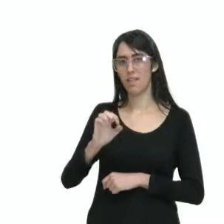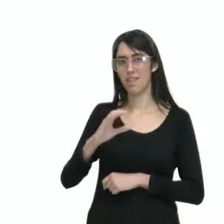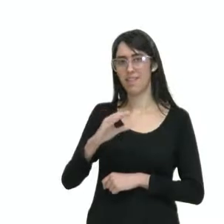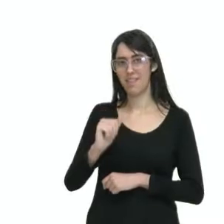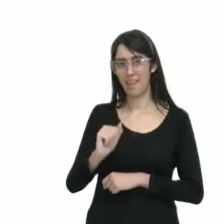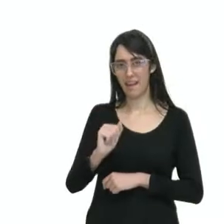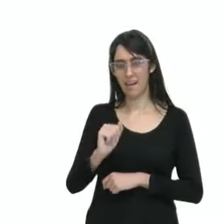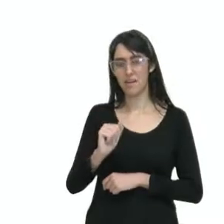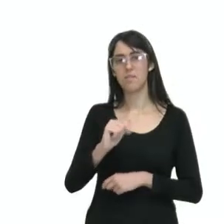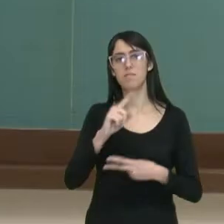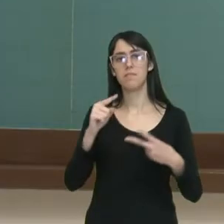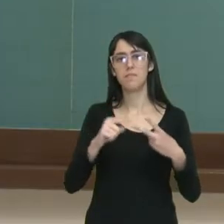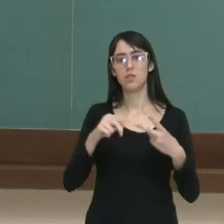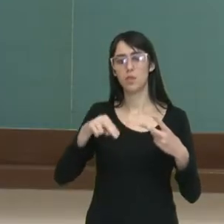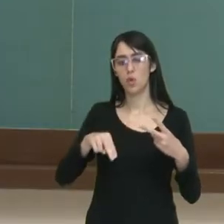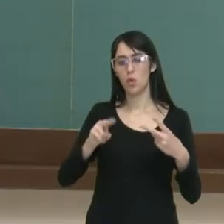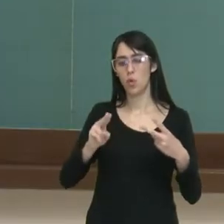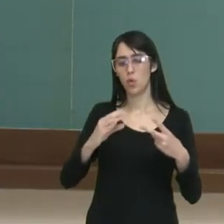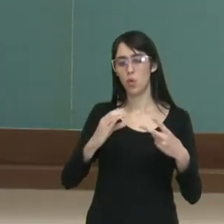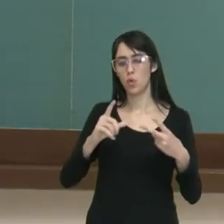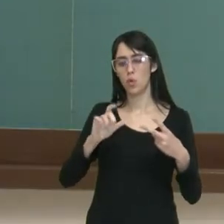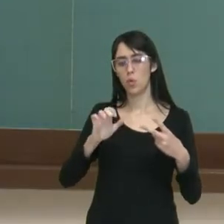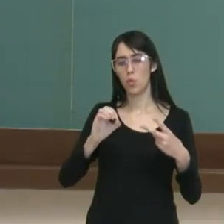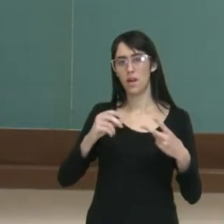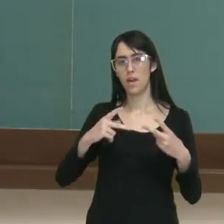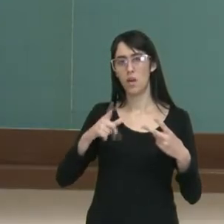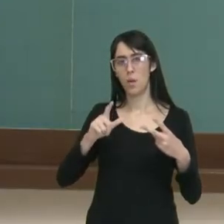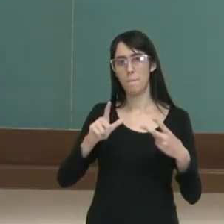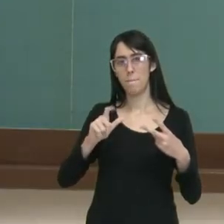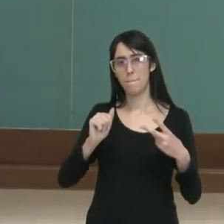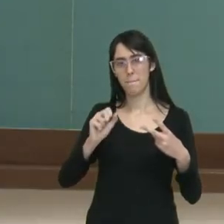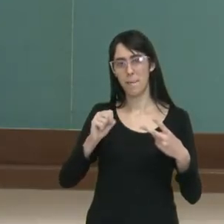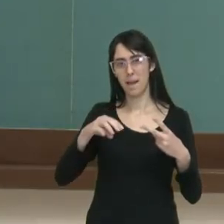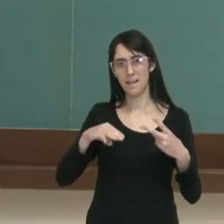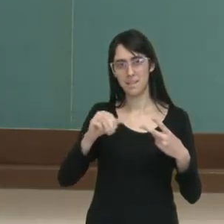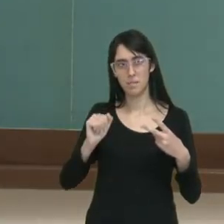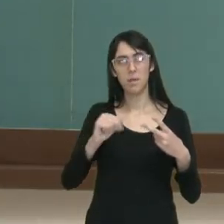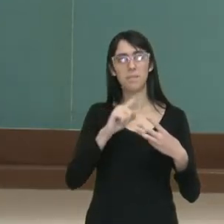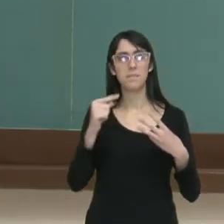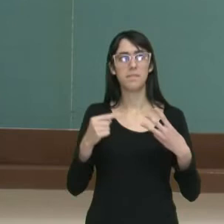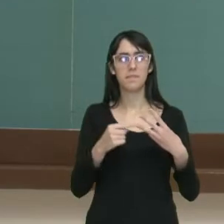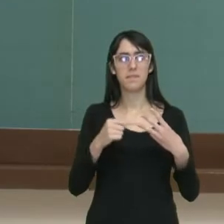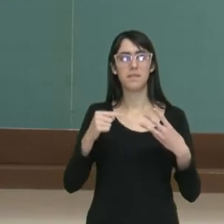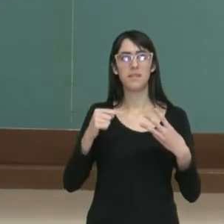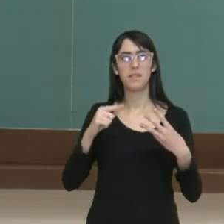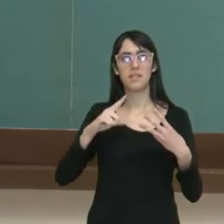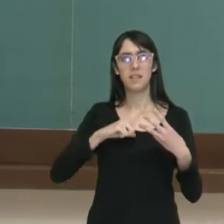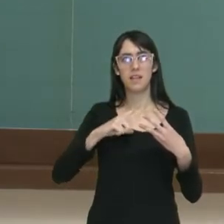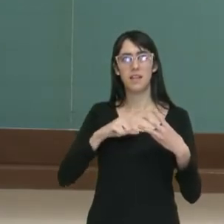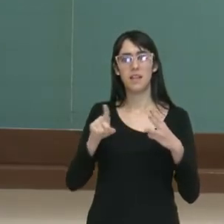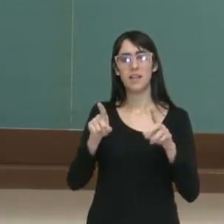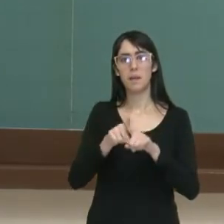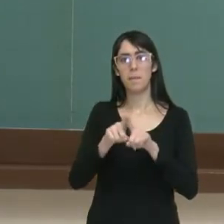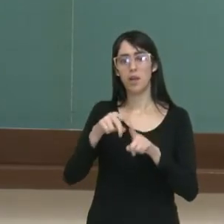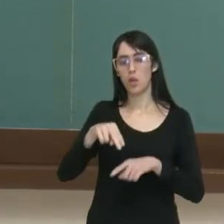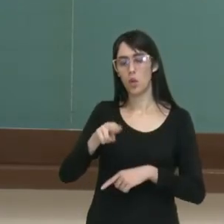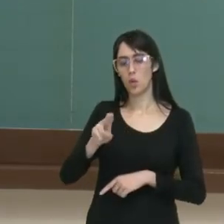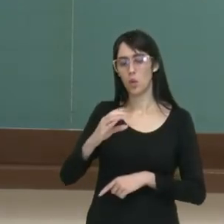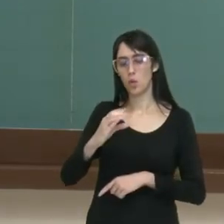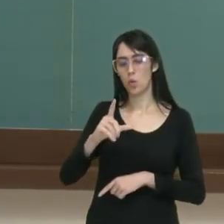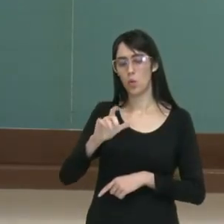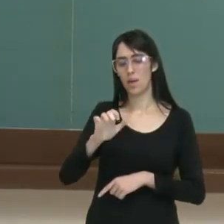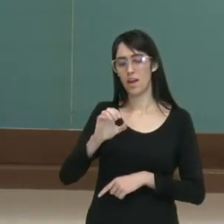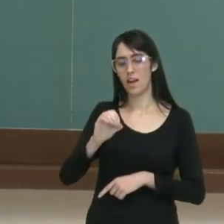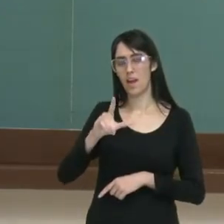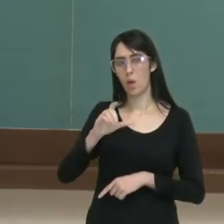nucleoplasma e o neoplasma. Então, vamos identificar o que a professora falou aqui na imagem, tá? Então, aqui nós